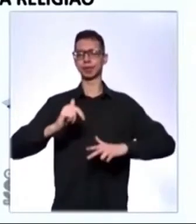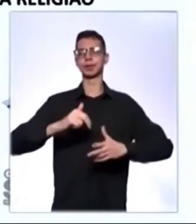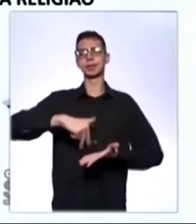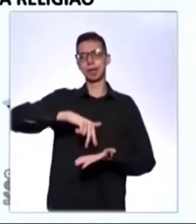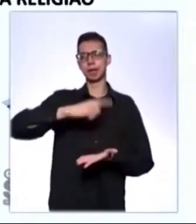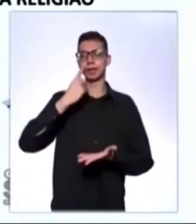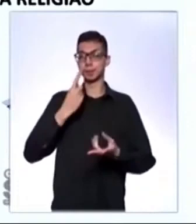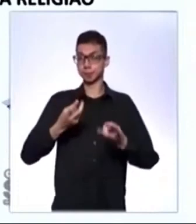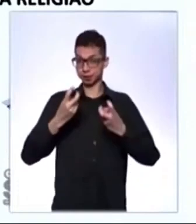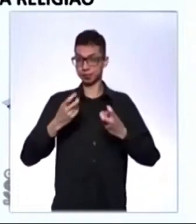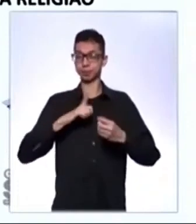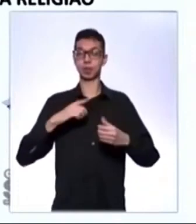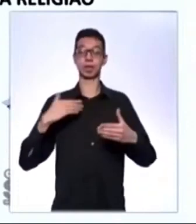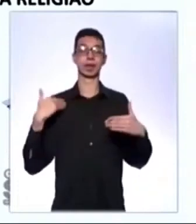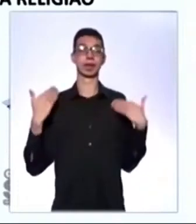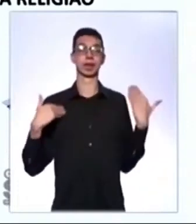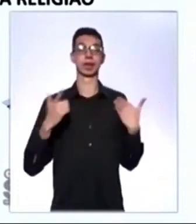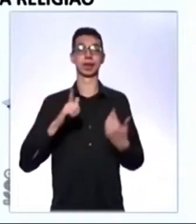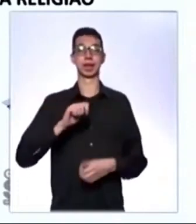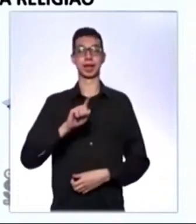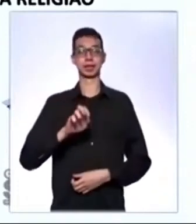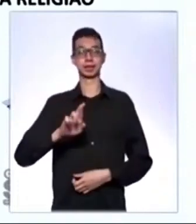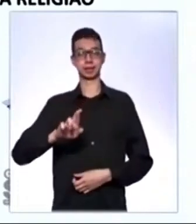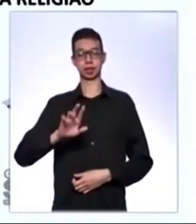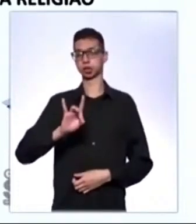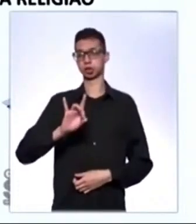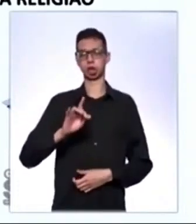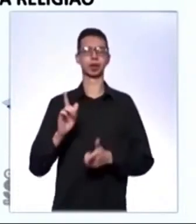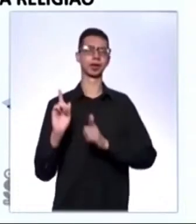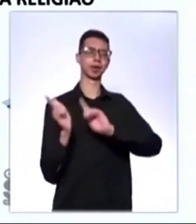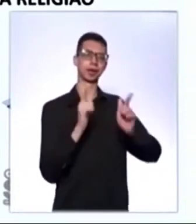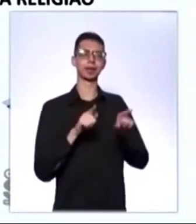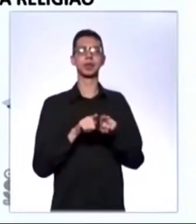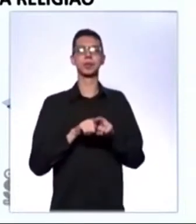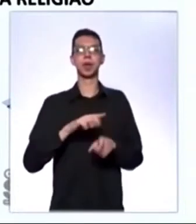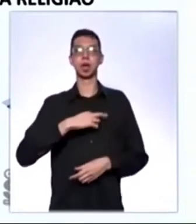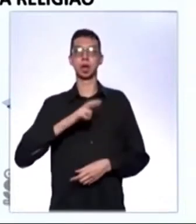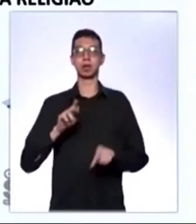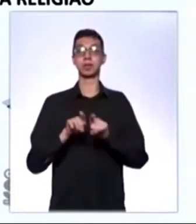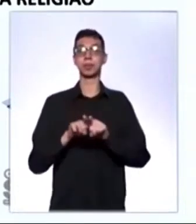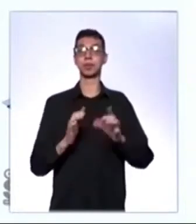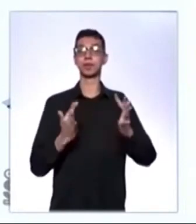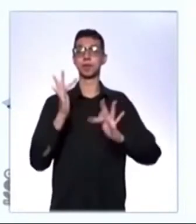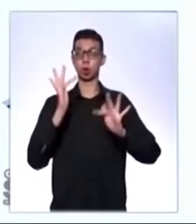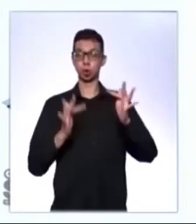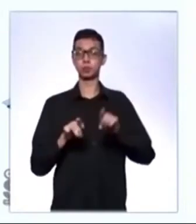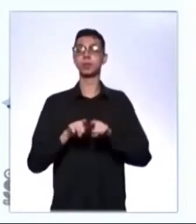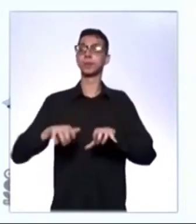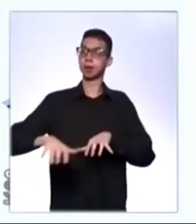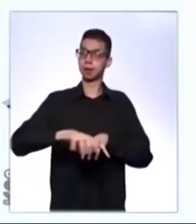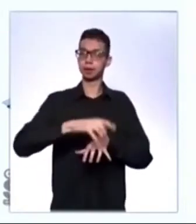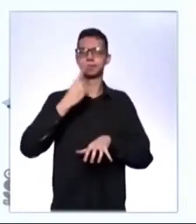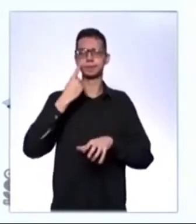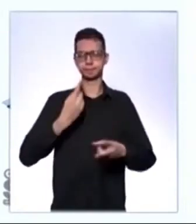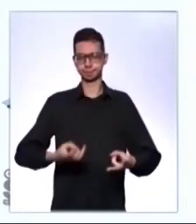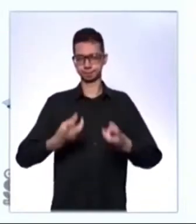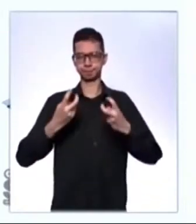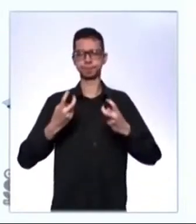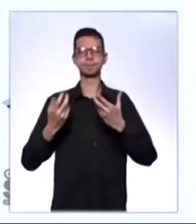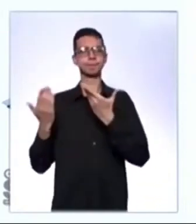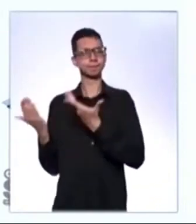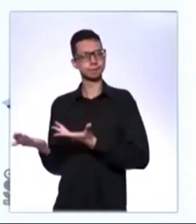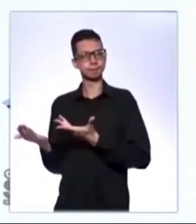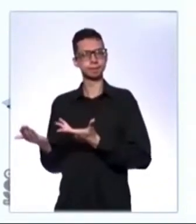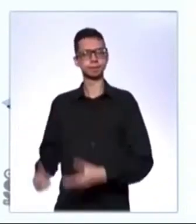danças de lazer, danças religiosas e danças regionais ou folclóricas, certo? Essas